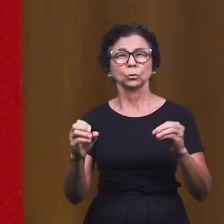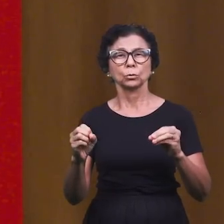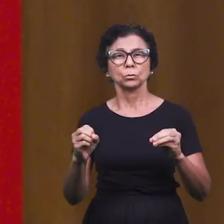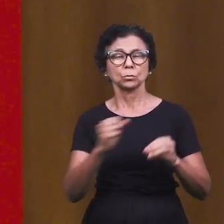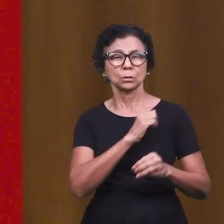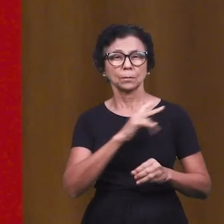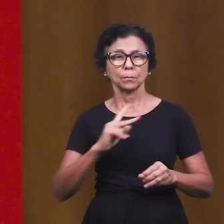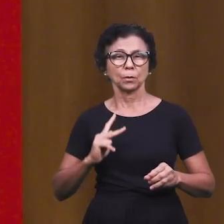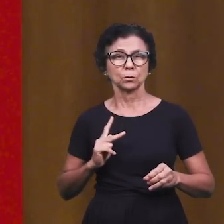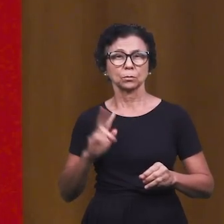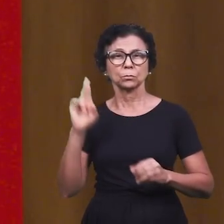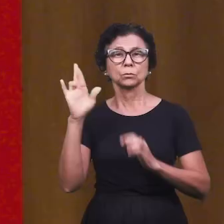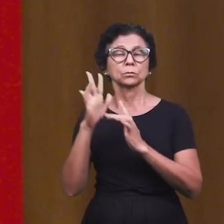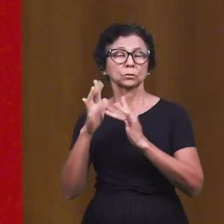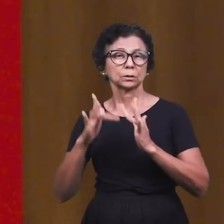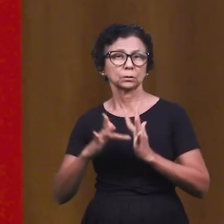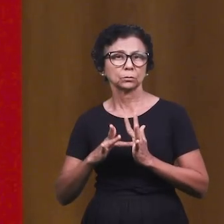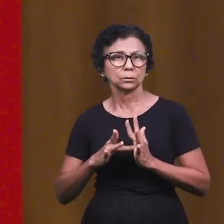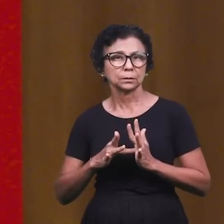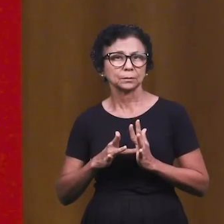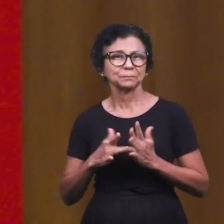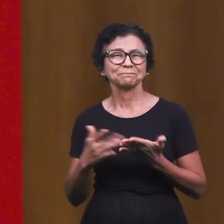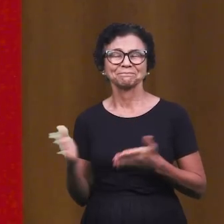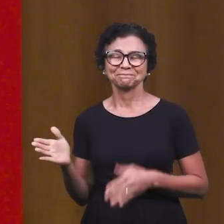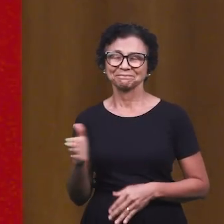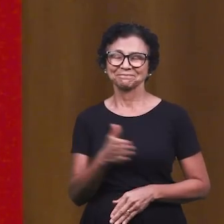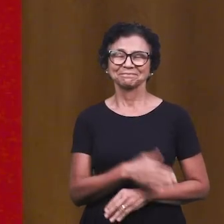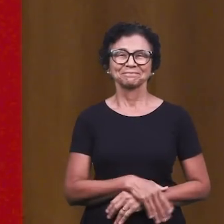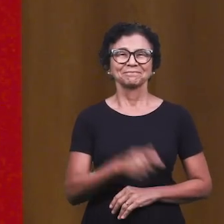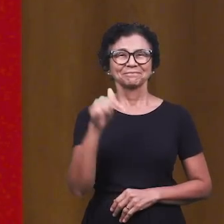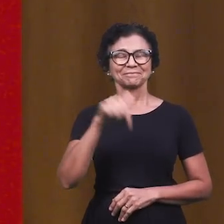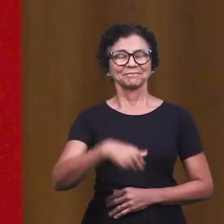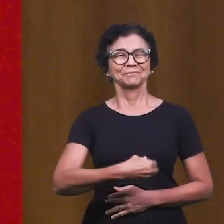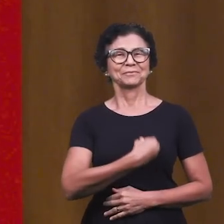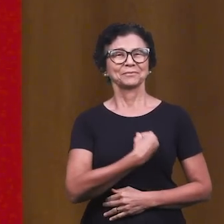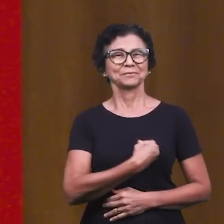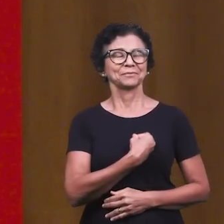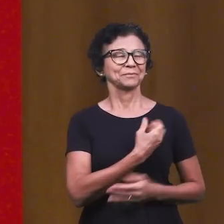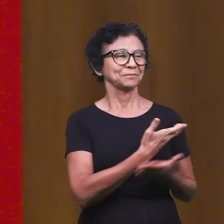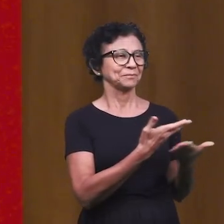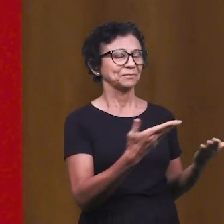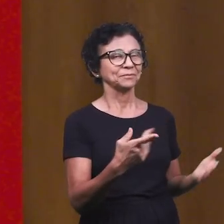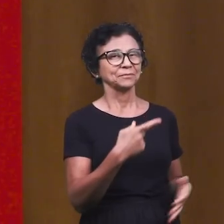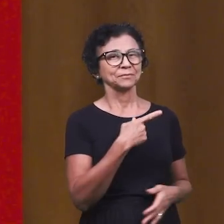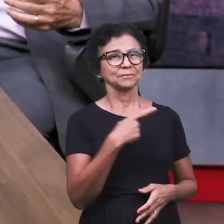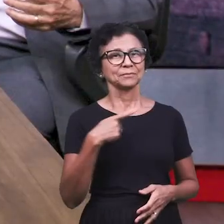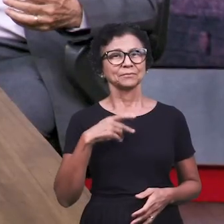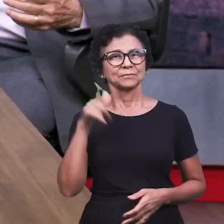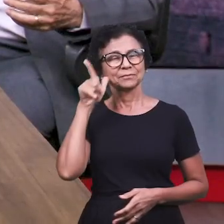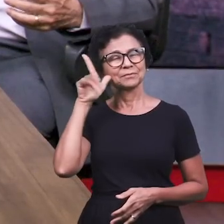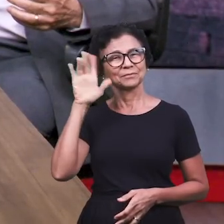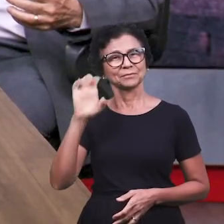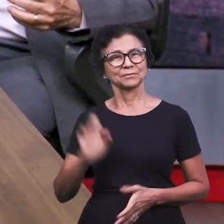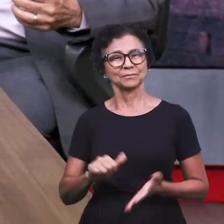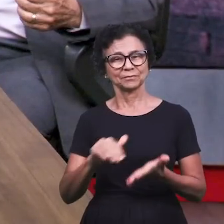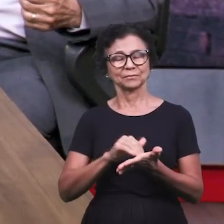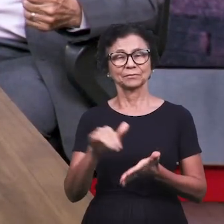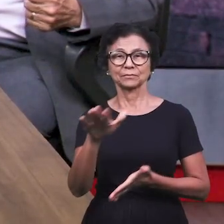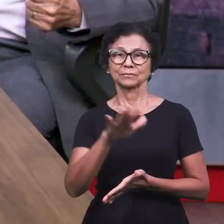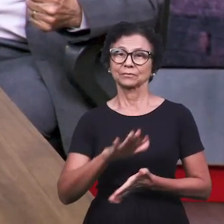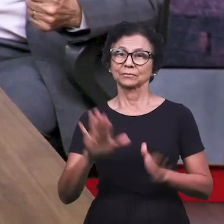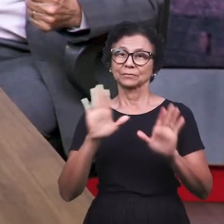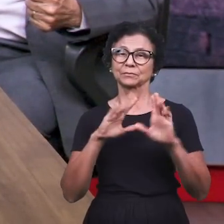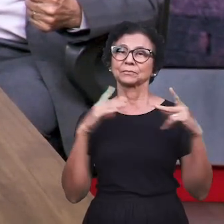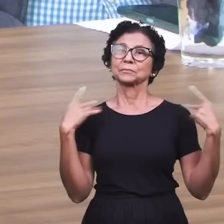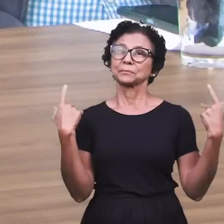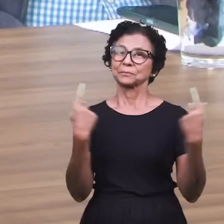Jesus. Estão conosco aqui para participar deste programa o pastor Luiz Eugênio, secretário-geral do presbitério.